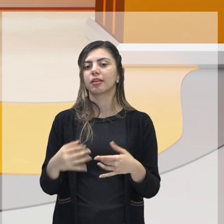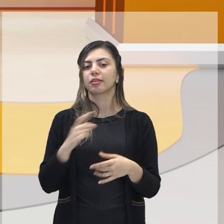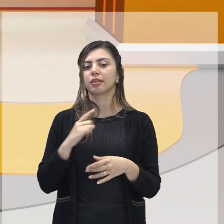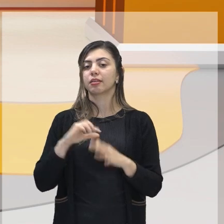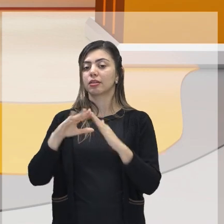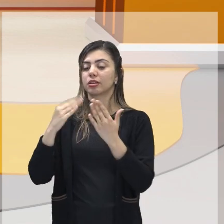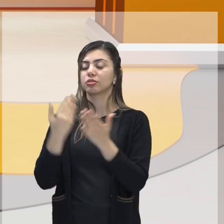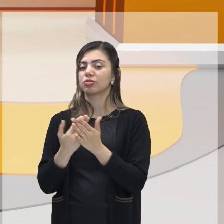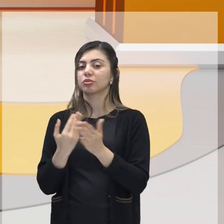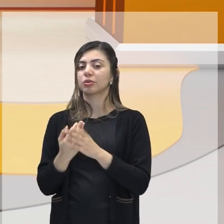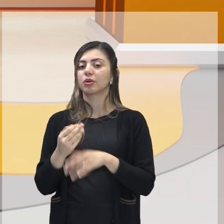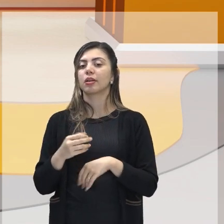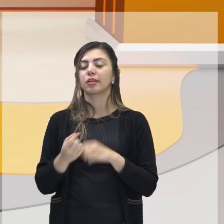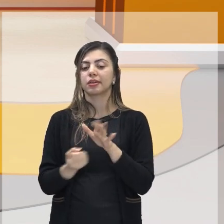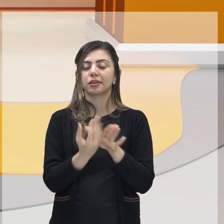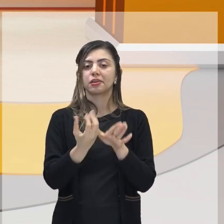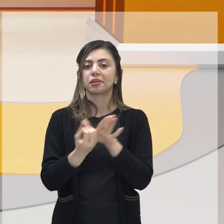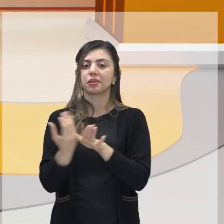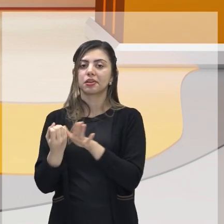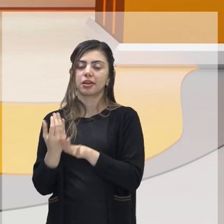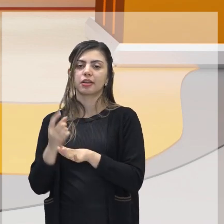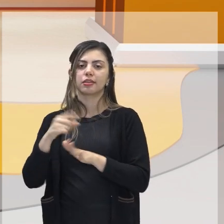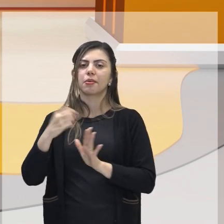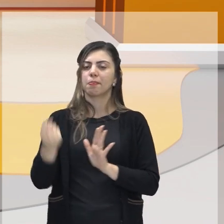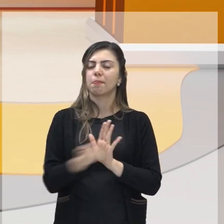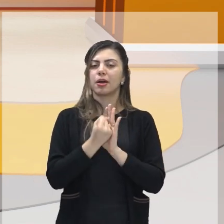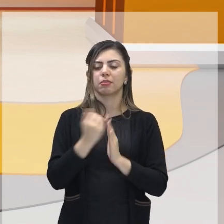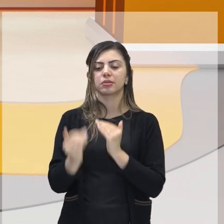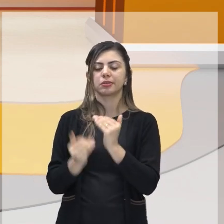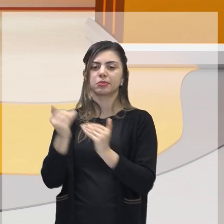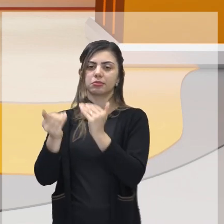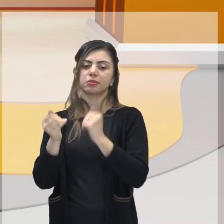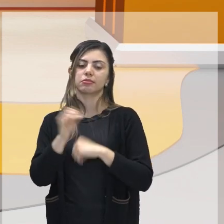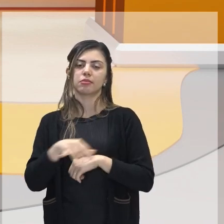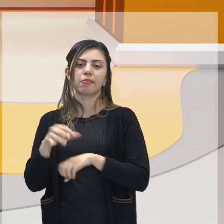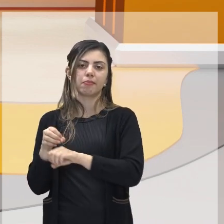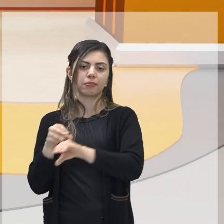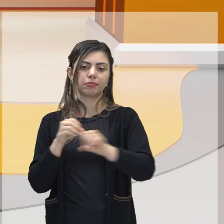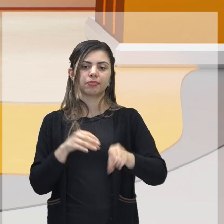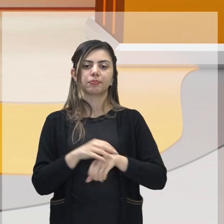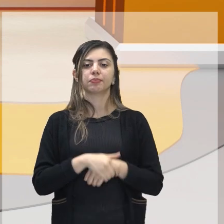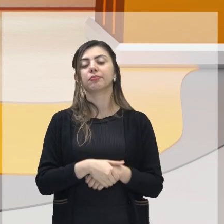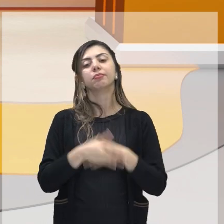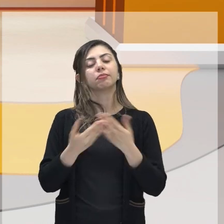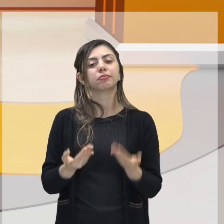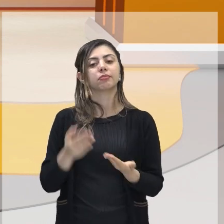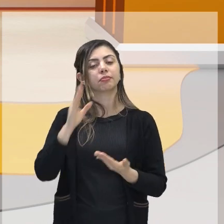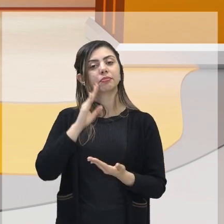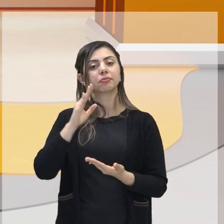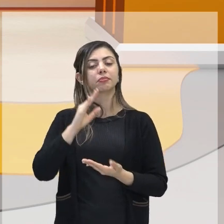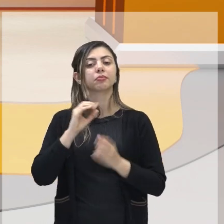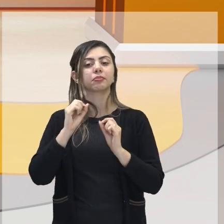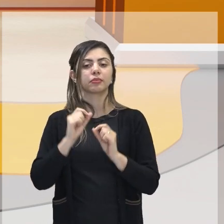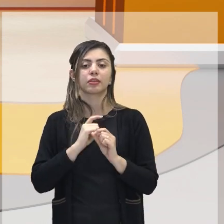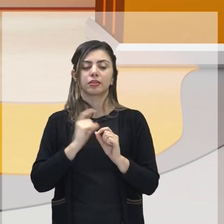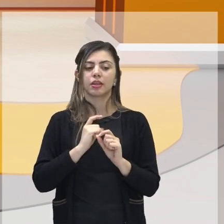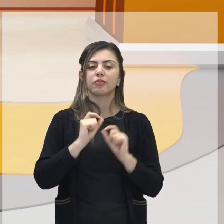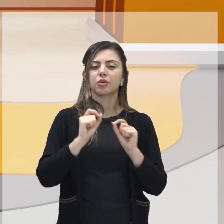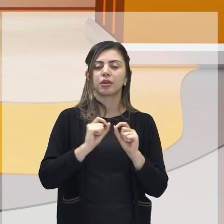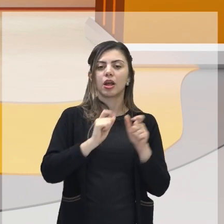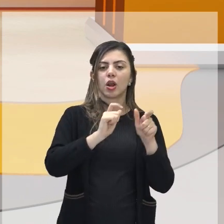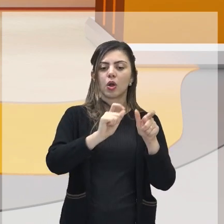ter, na verdade, essas escolas sendo símbolo de desenvolvimento de educação, tá? Que, inclusive, eles serão implantados em